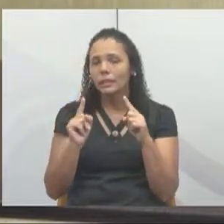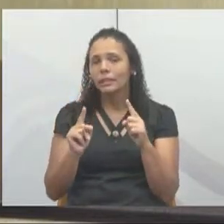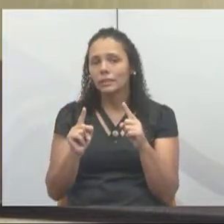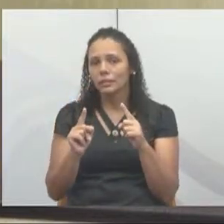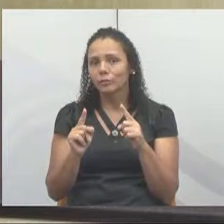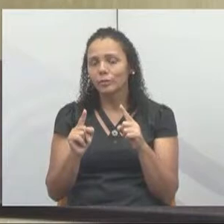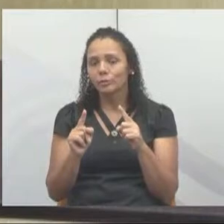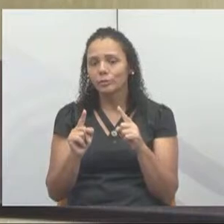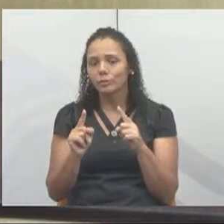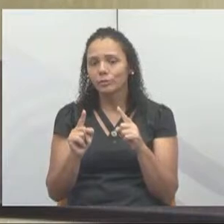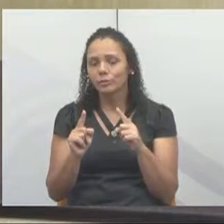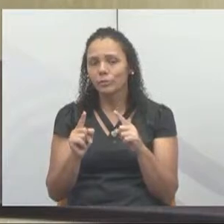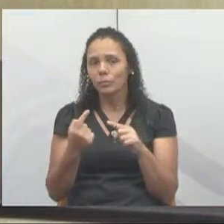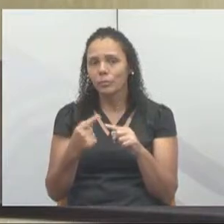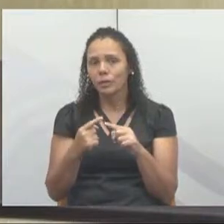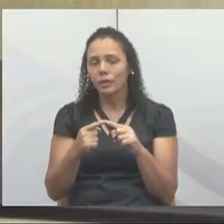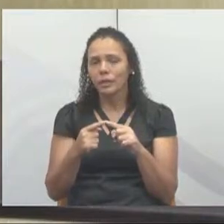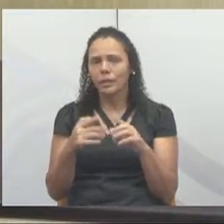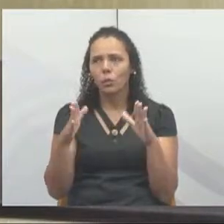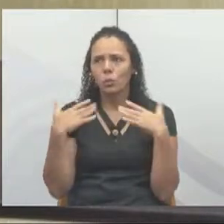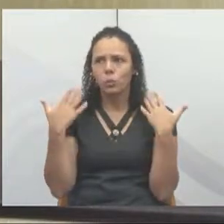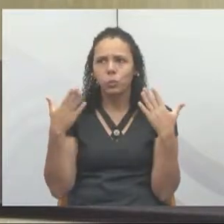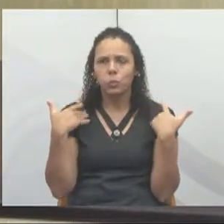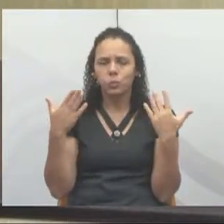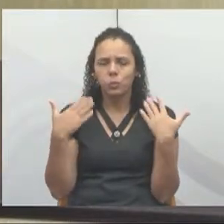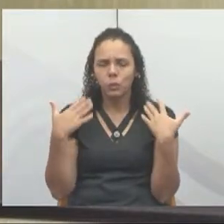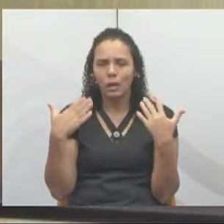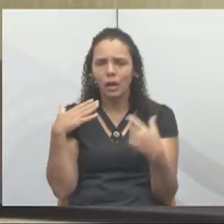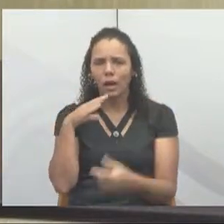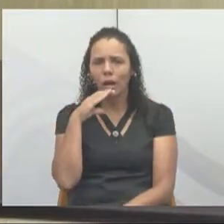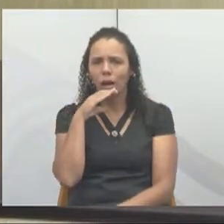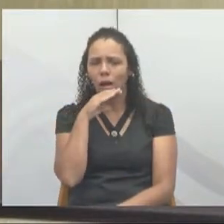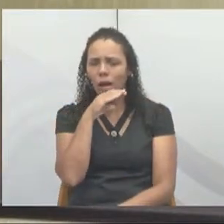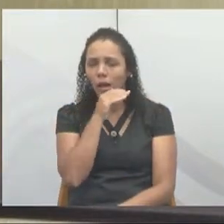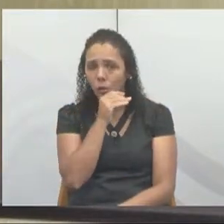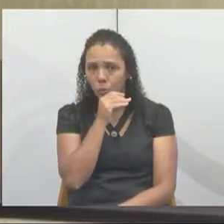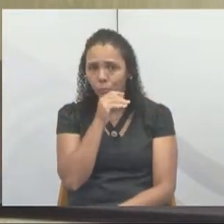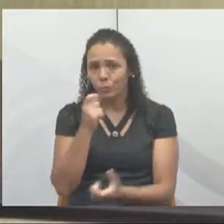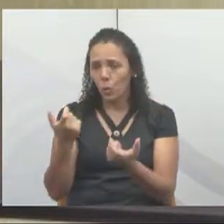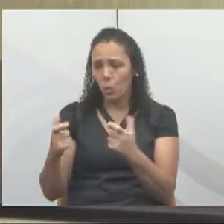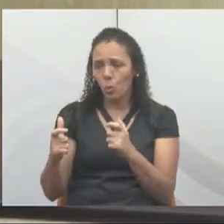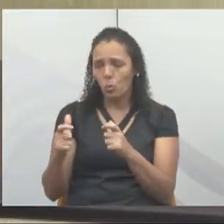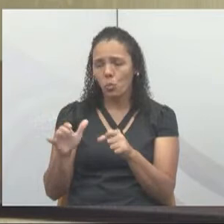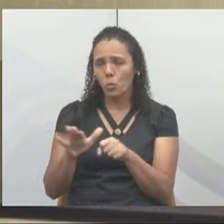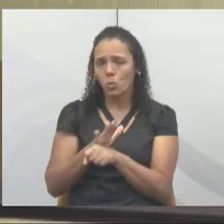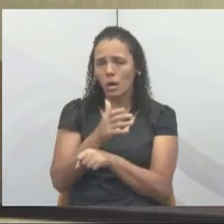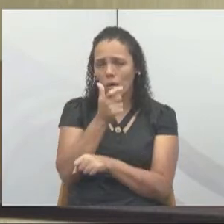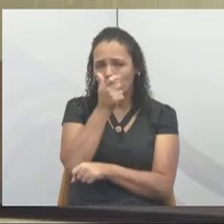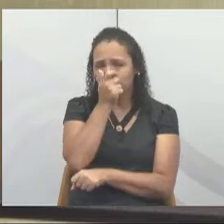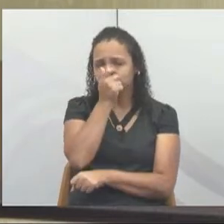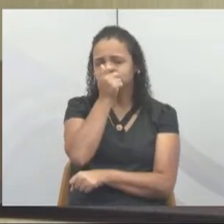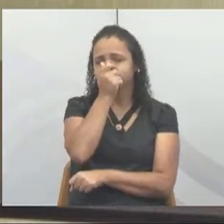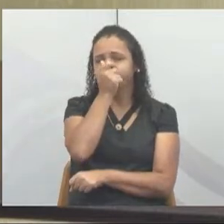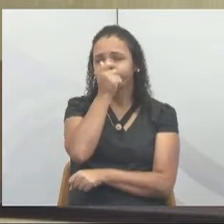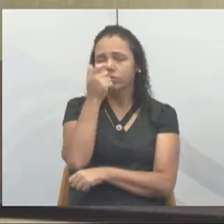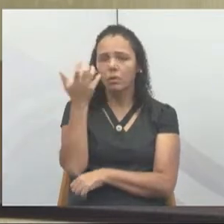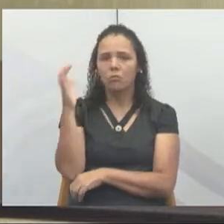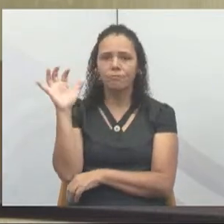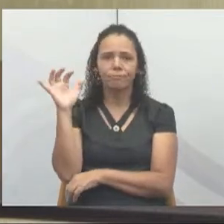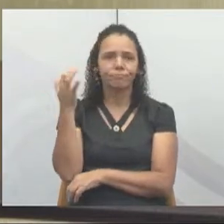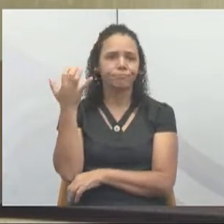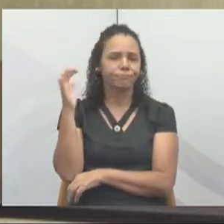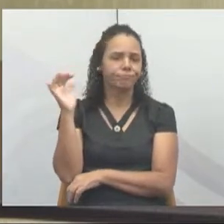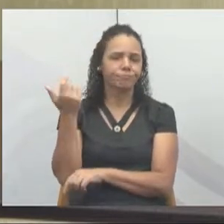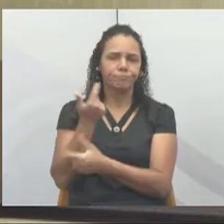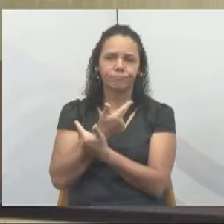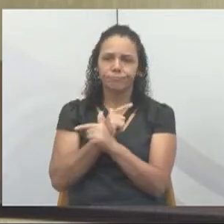tempo, com esse calor extremo, está superlotado, não tem ventilação direito, pessoas